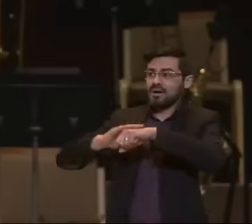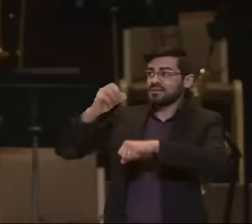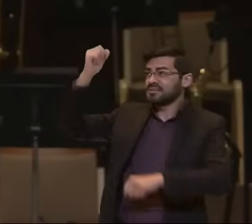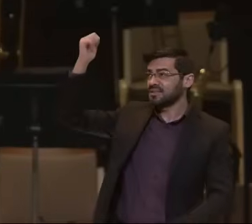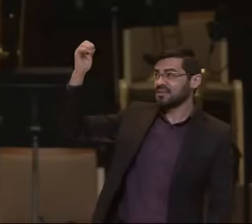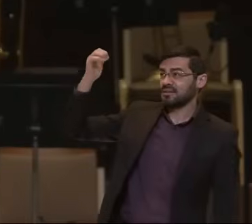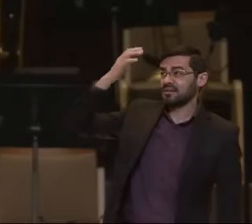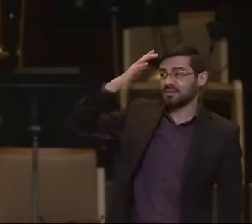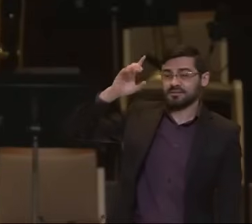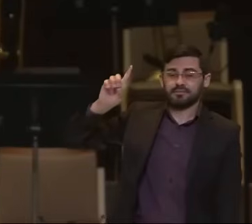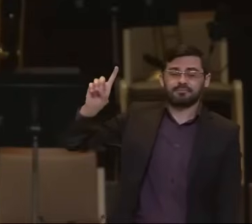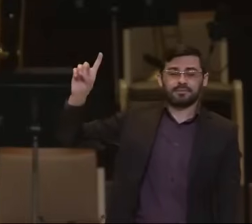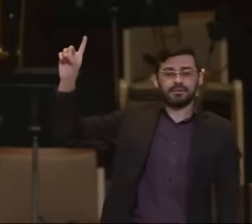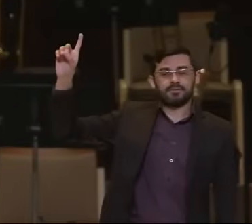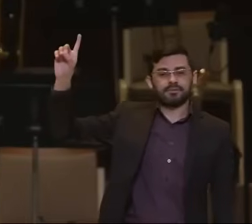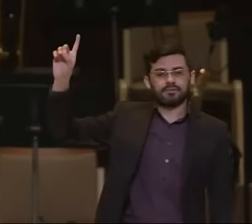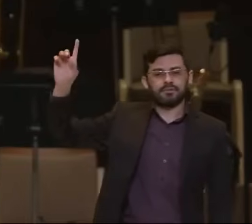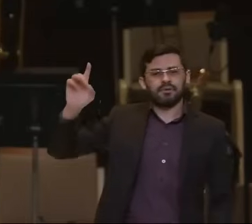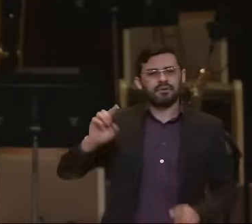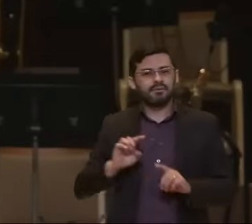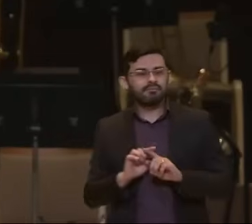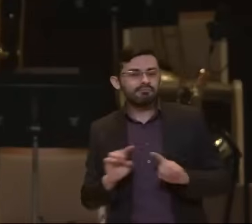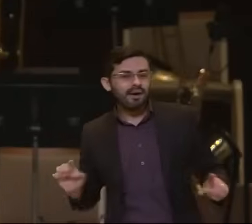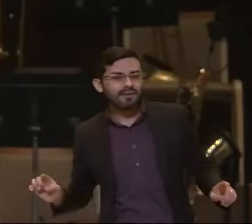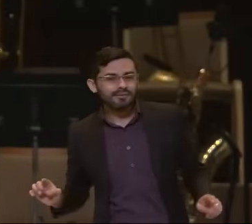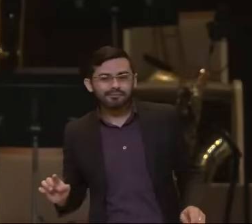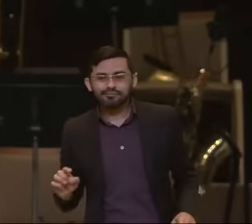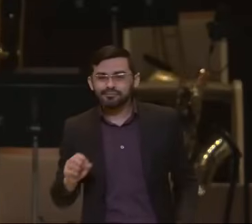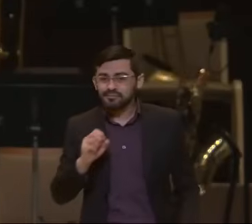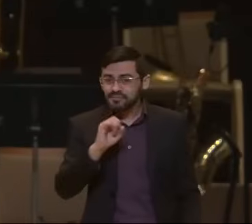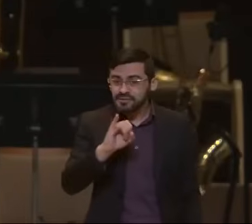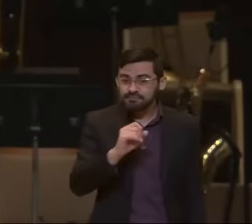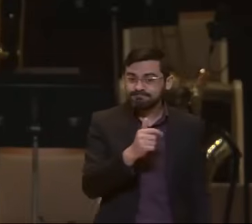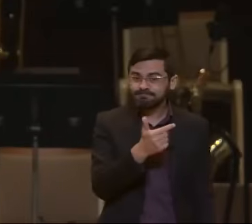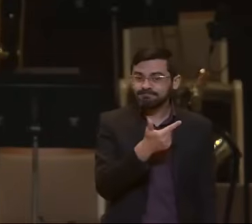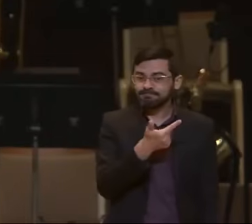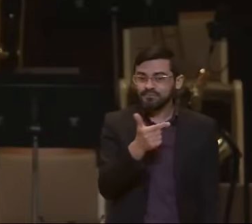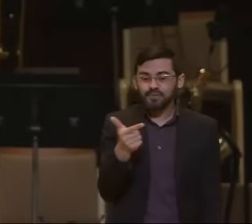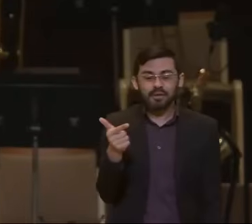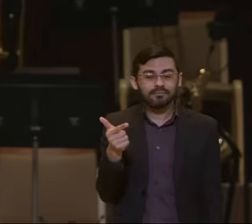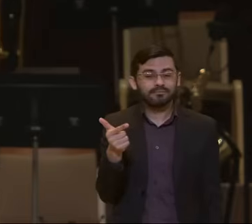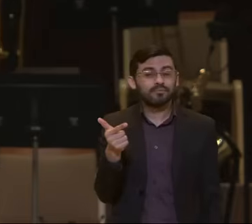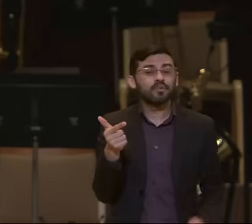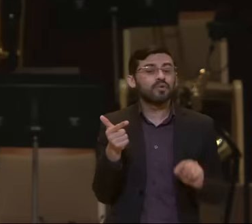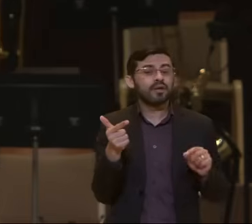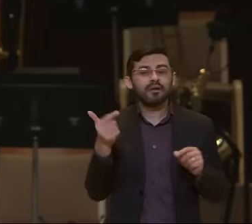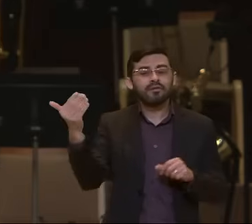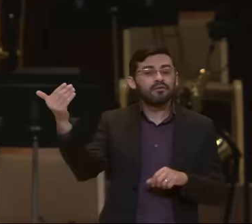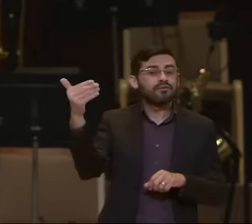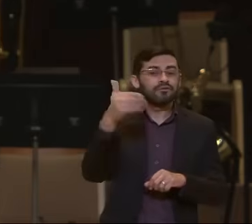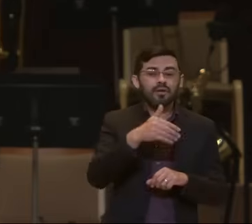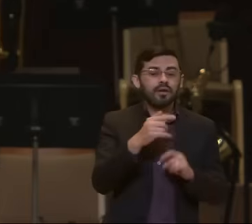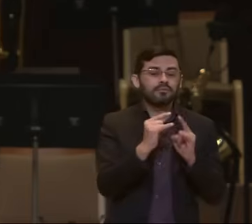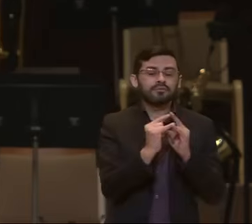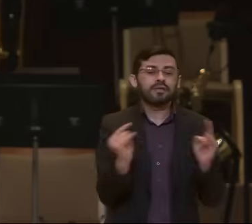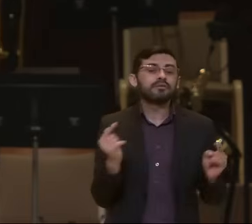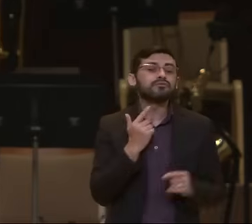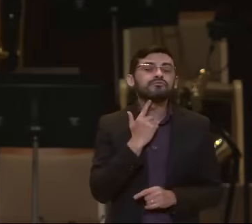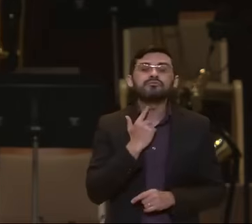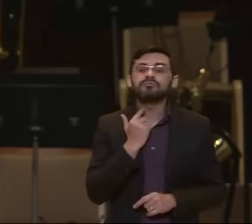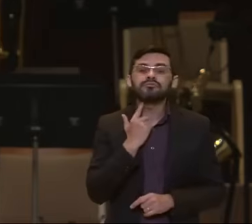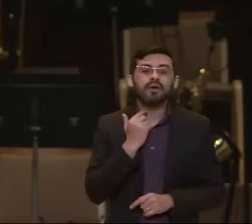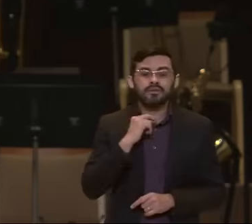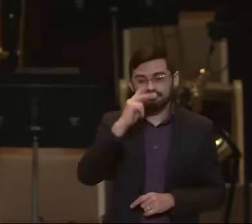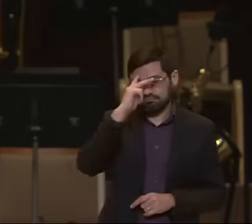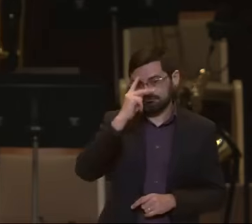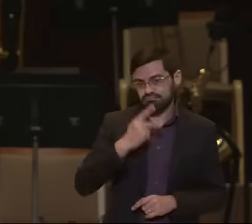Deus. Mas quando a gente não tem, a gente vem aqui para satisfazer alguns desejos de algumas